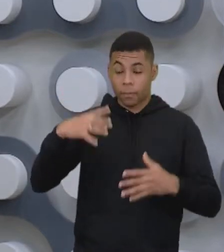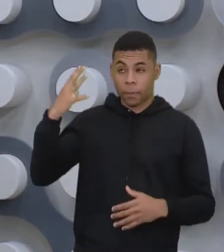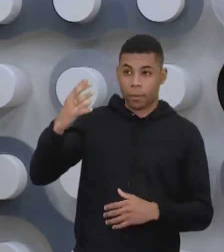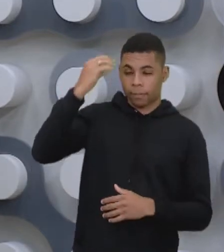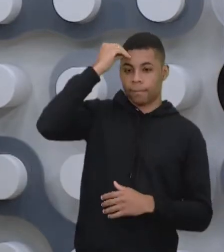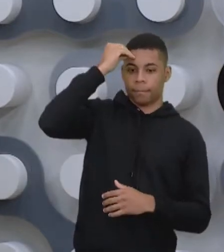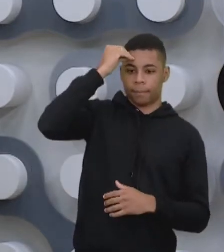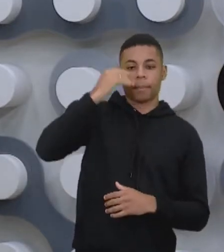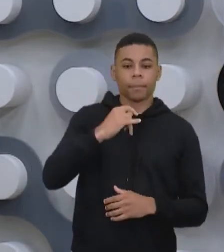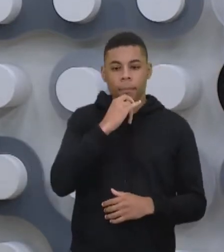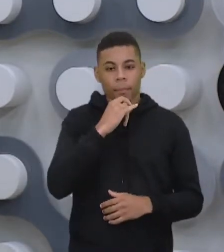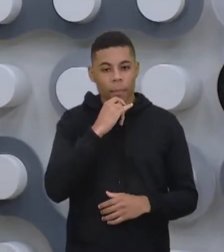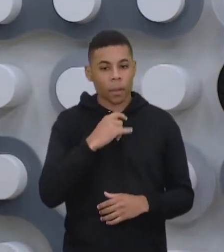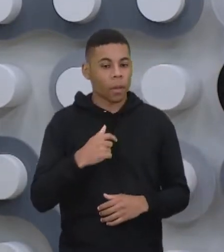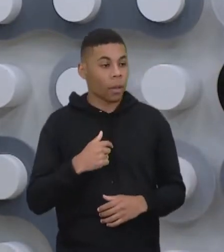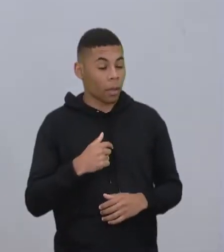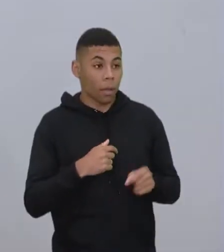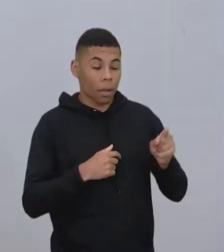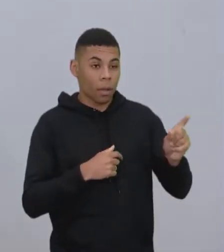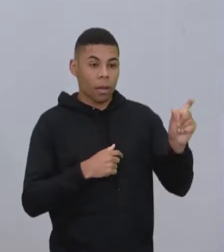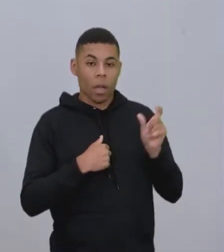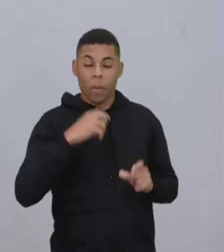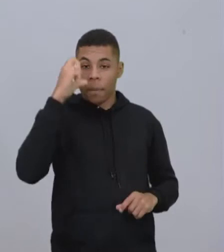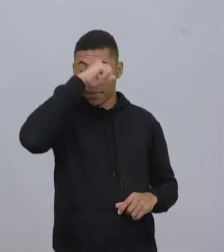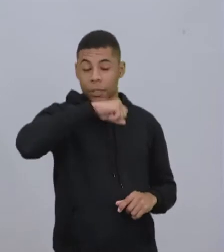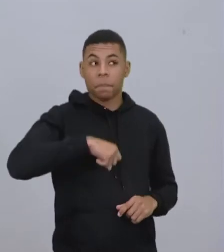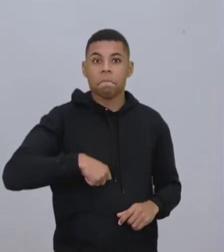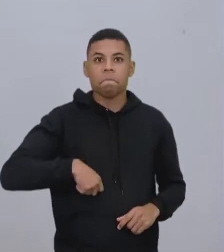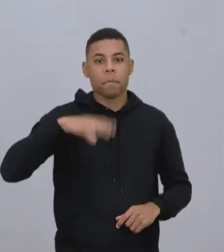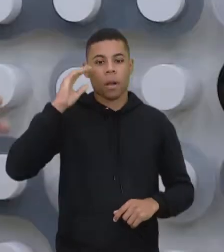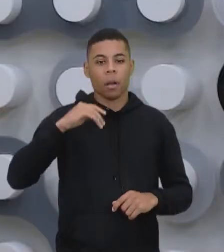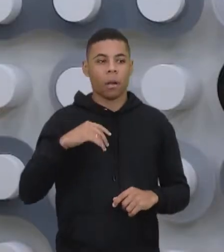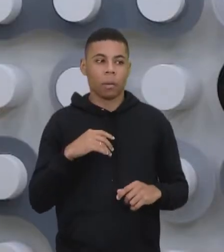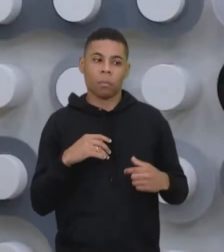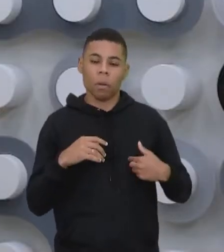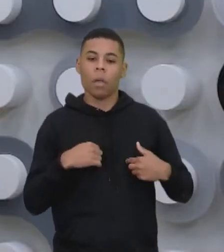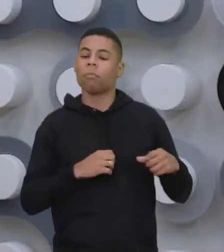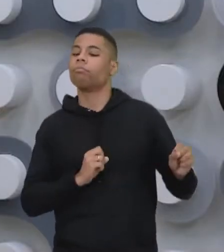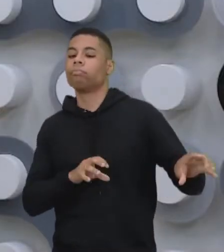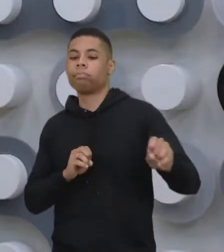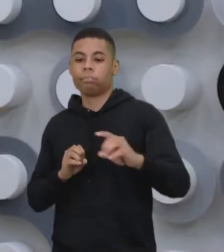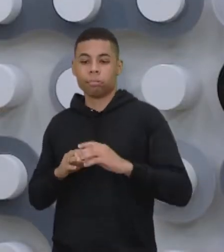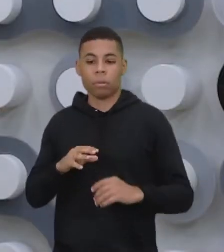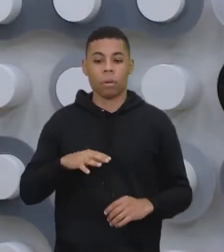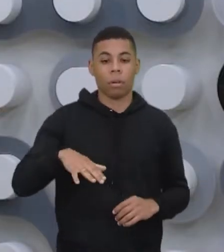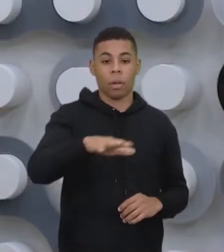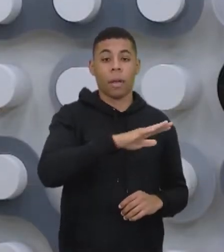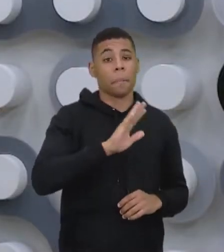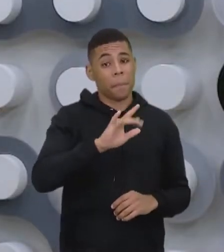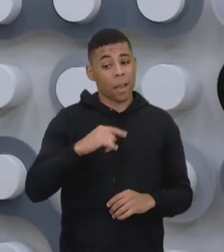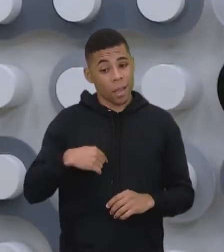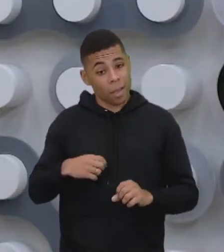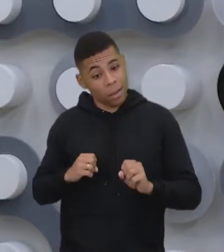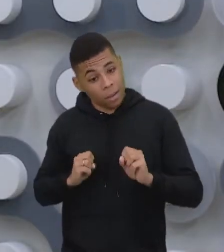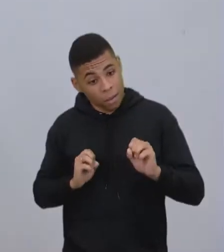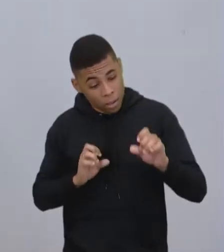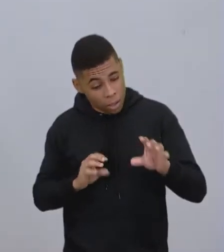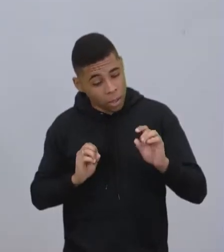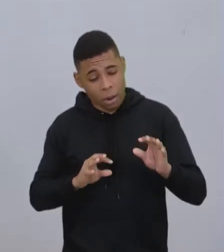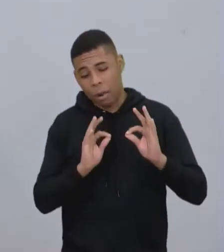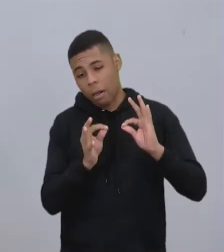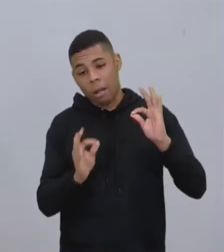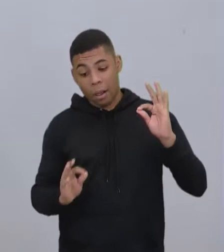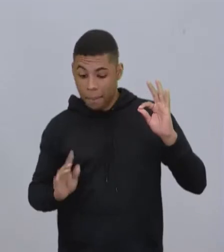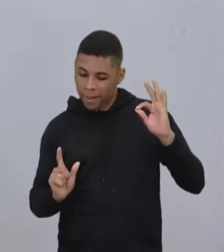olha, eu ensinei muita coisa, eu participei das aulas, eu ensinei muita coisa para o meu estudante, mas ele tem que levar isso aqui. Olha,